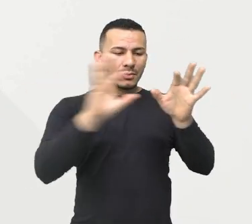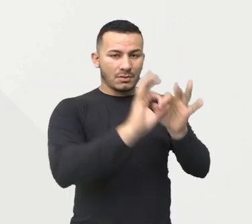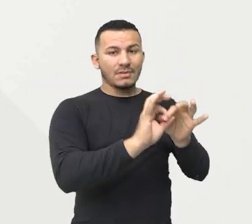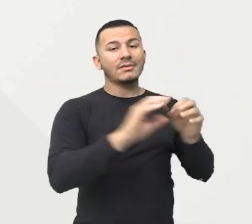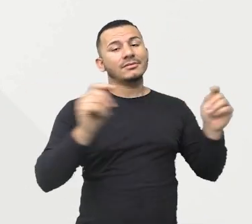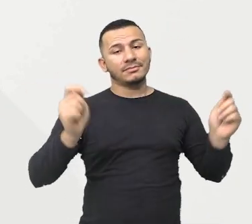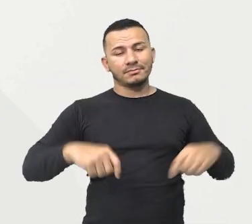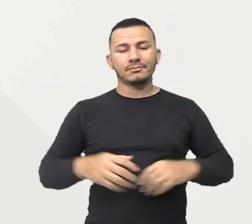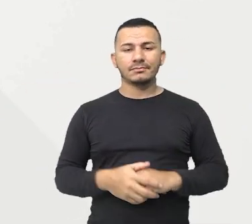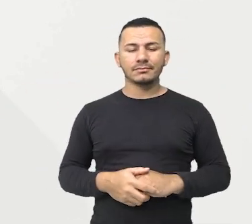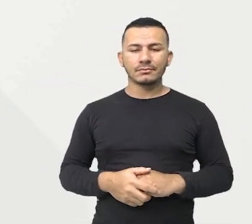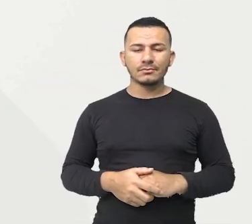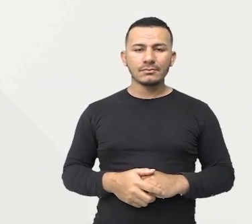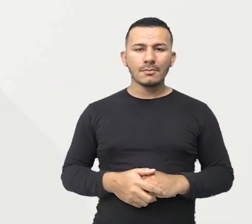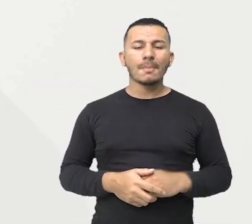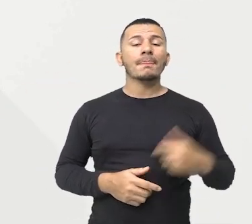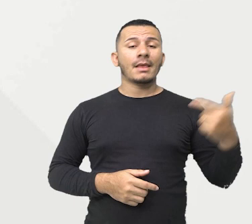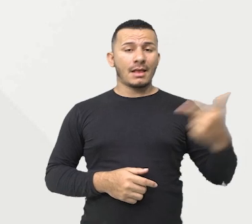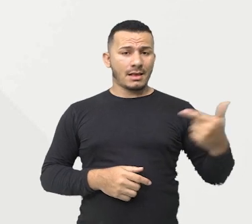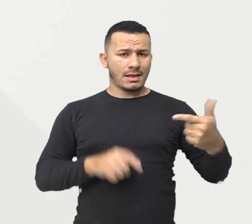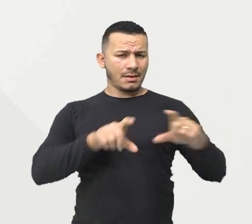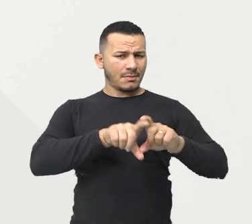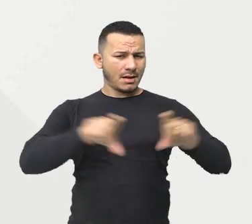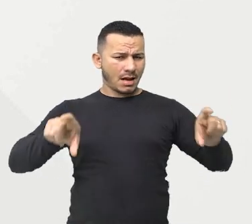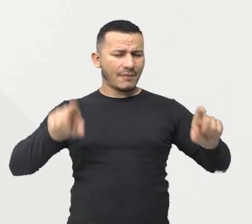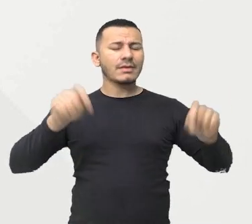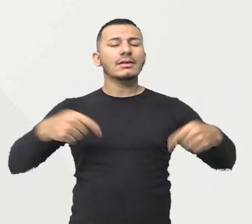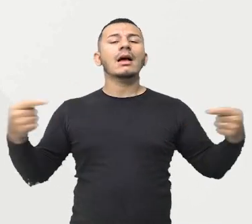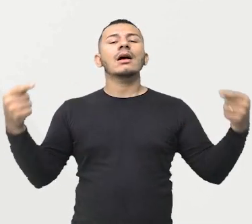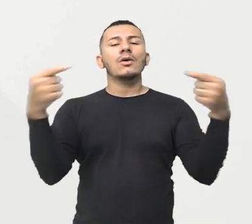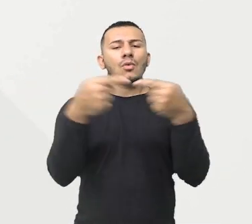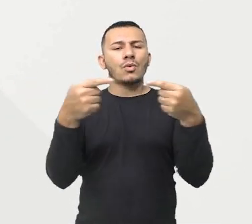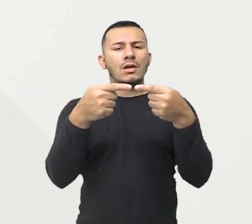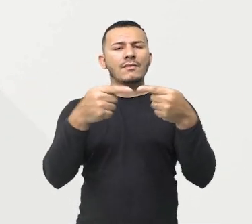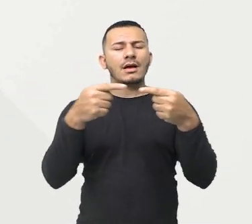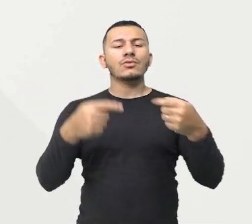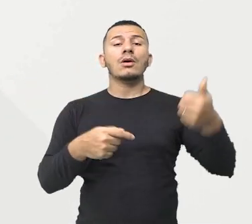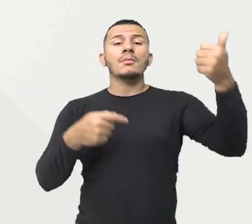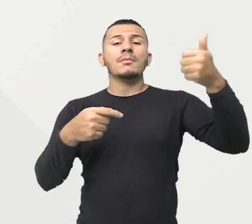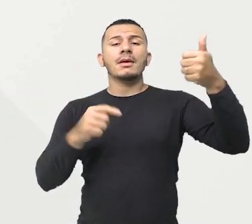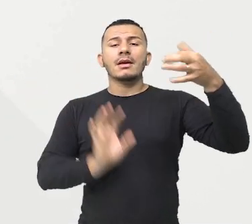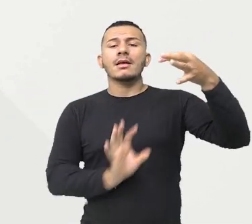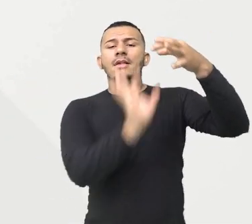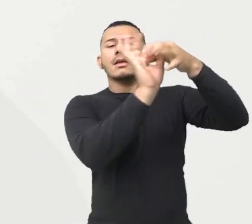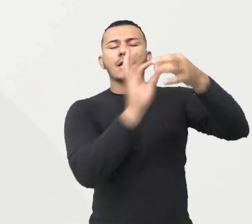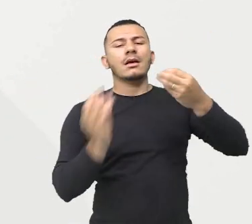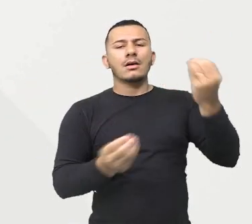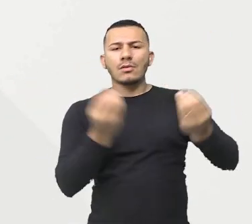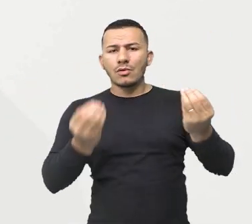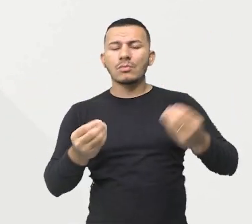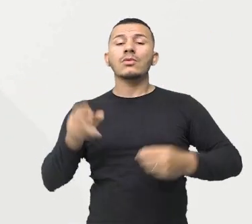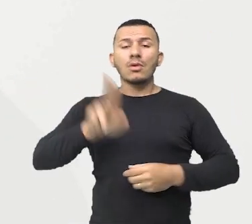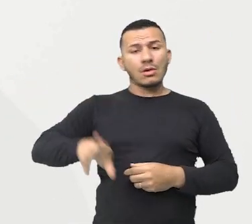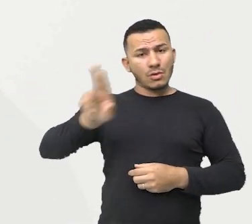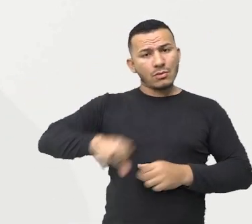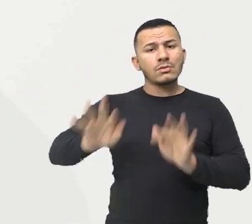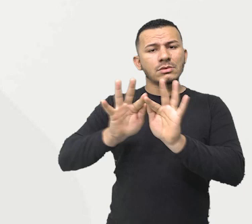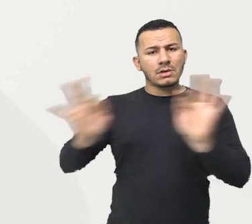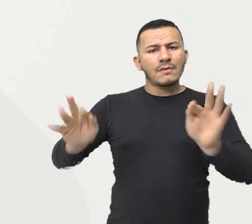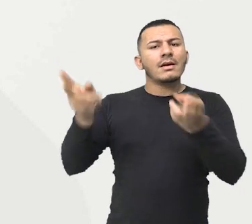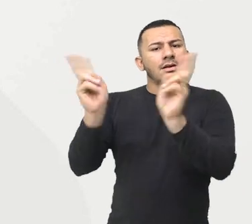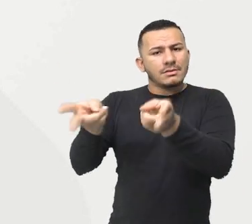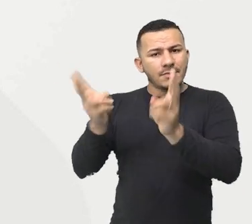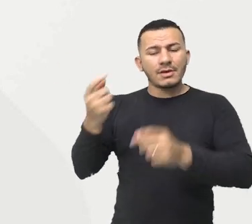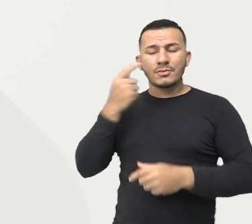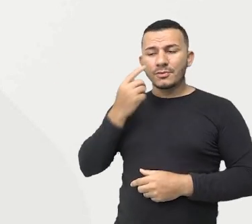essa ideia secundária se conecta à principal? Justamente por utilizar esse